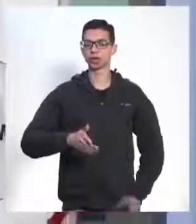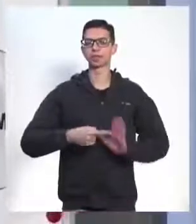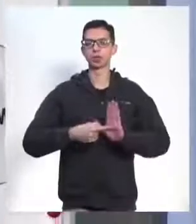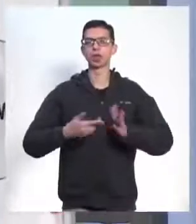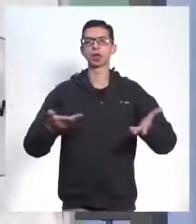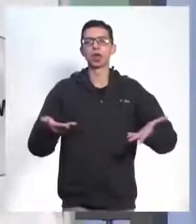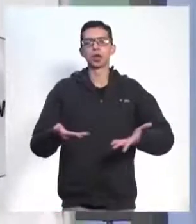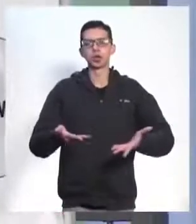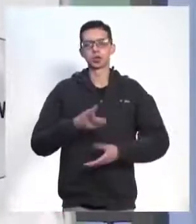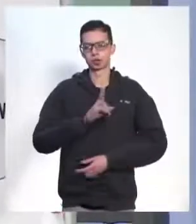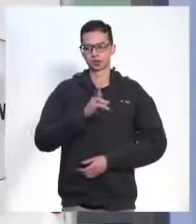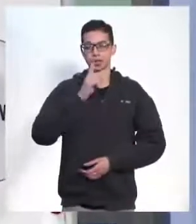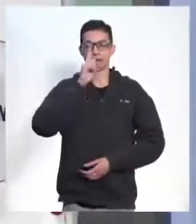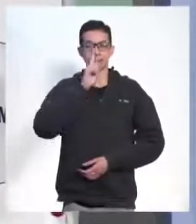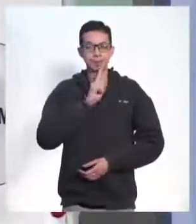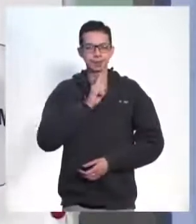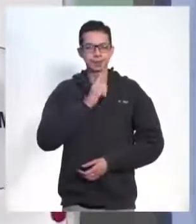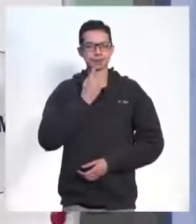Então, 4,